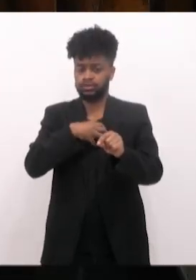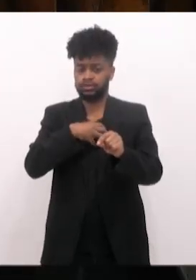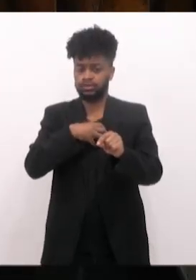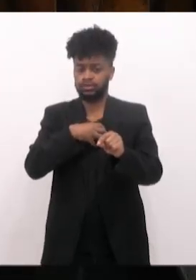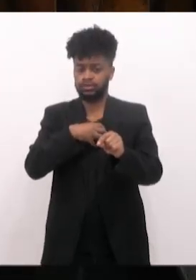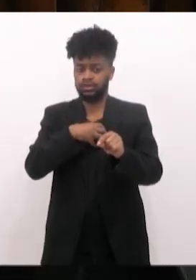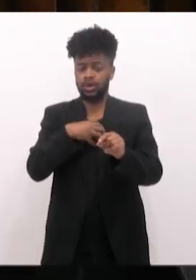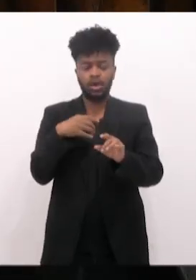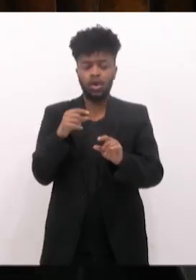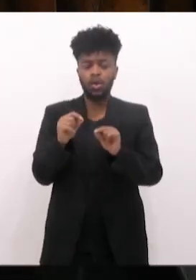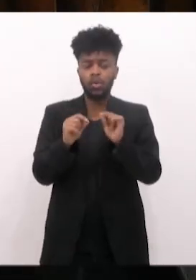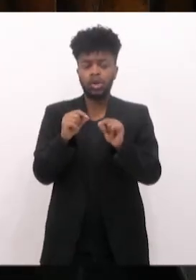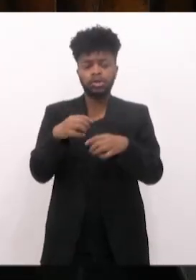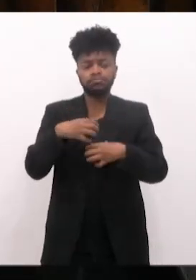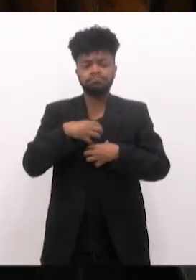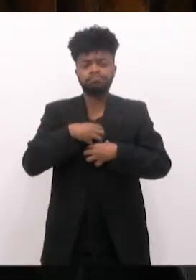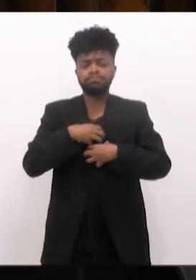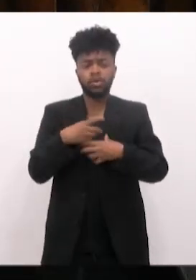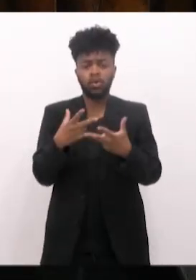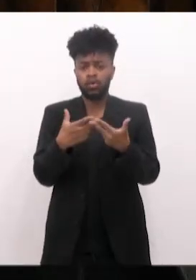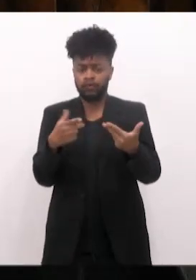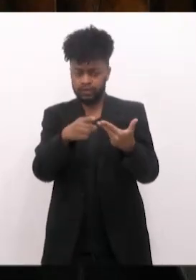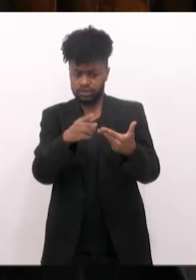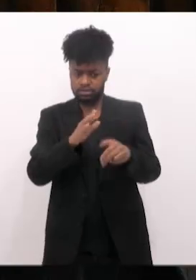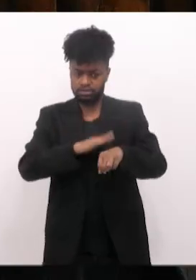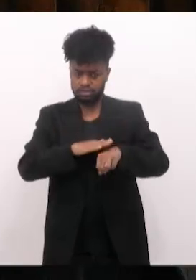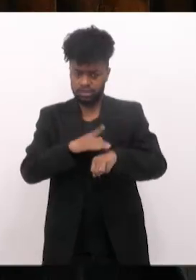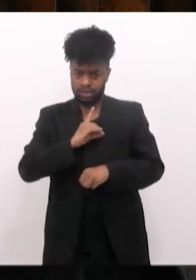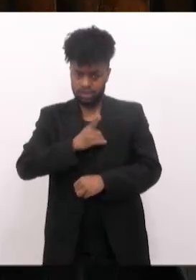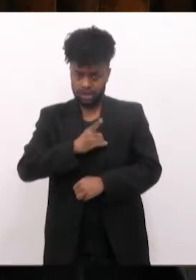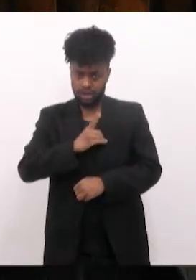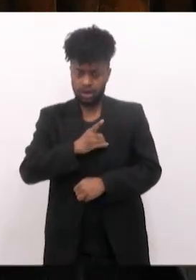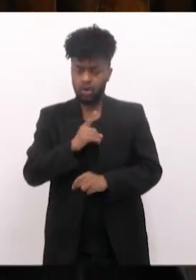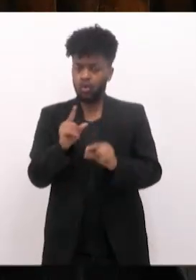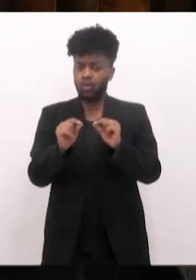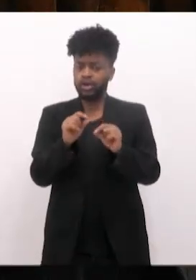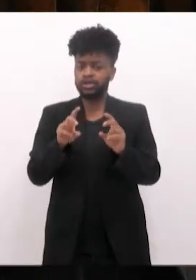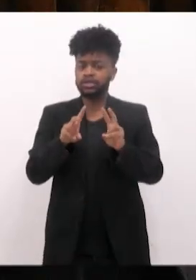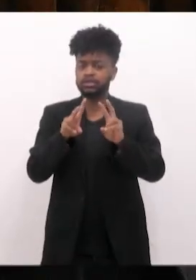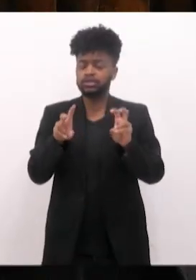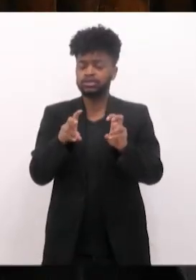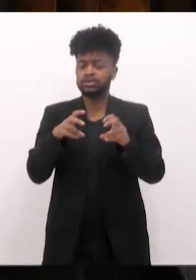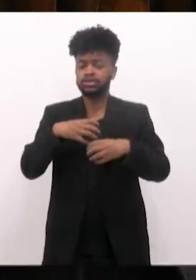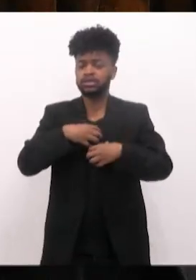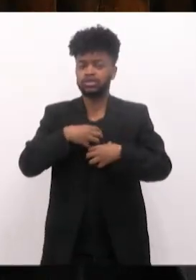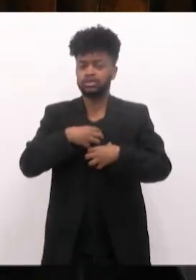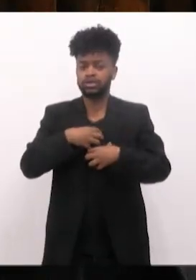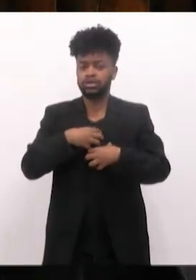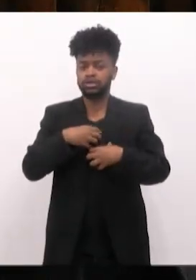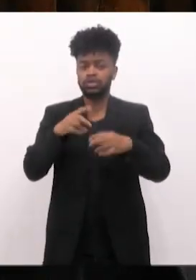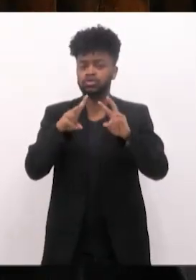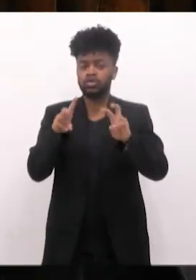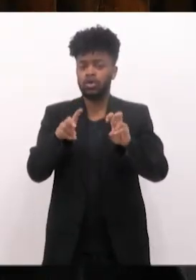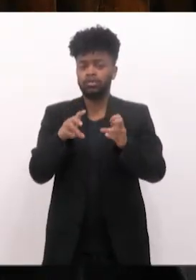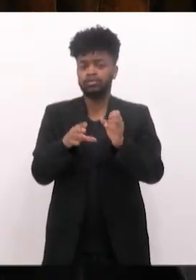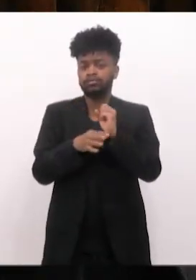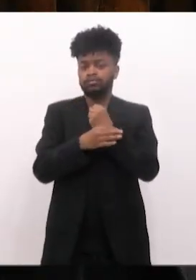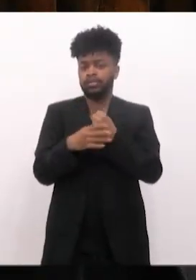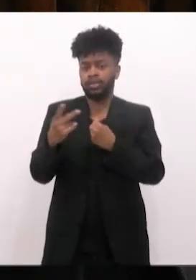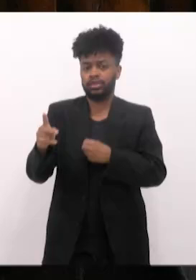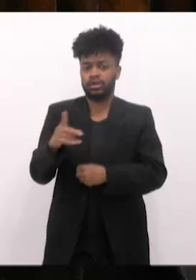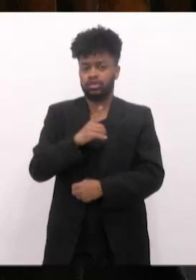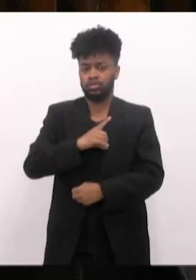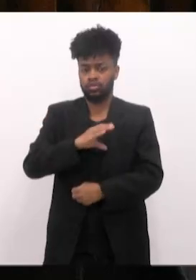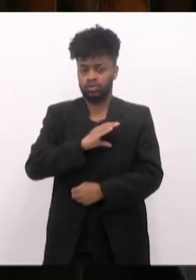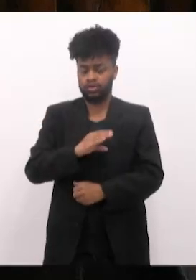era o sentimento, o senhor que é delegado, com relação à segurança em Duque de